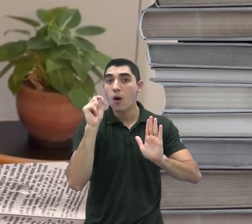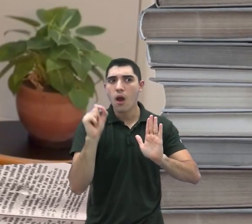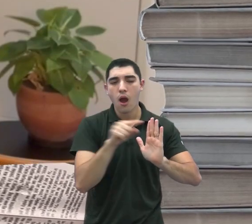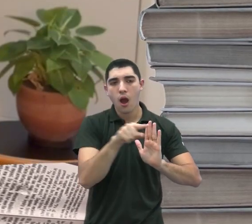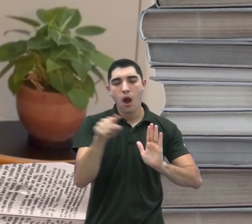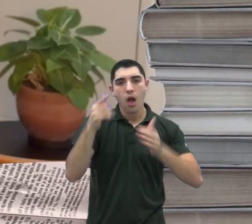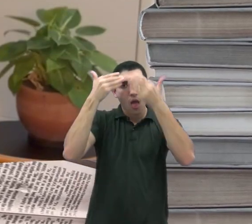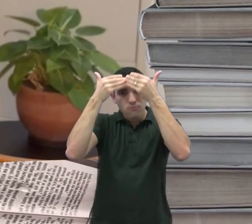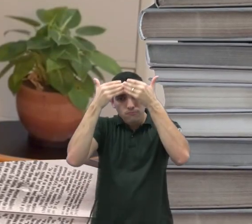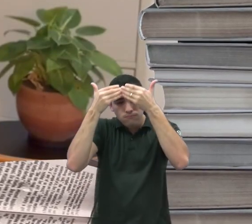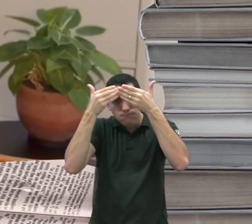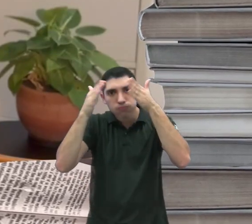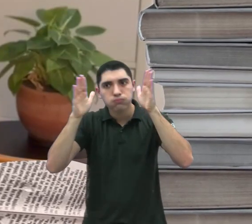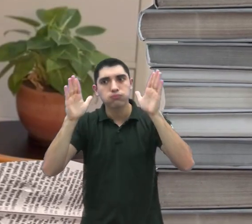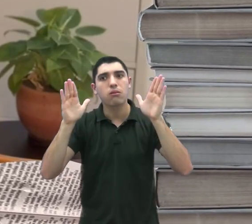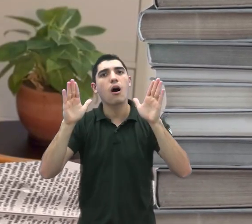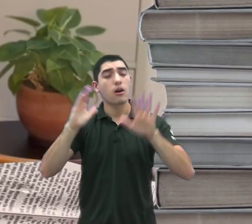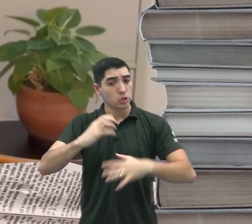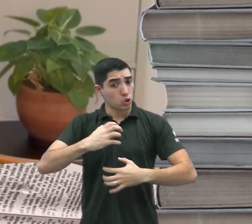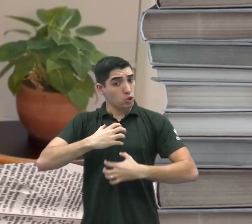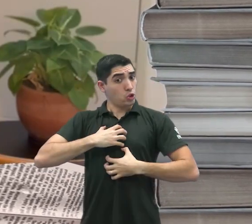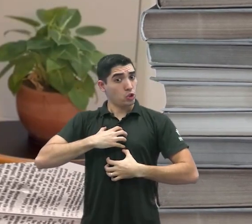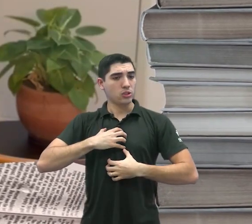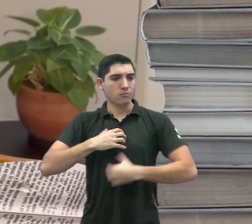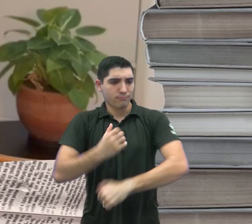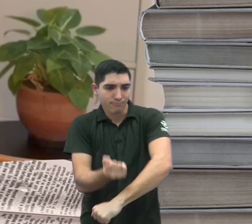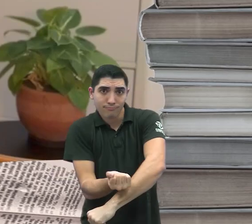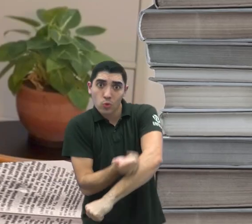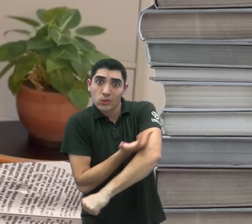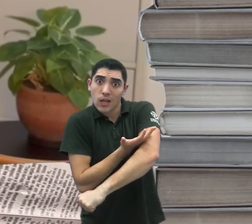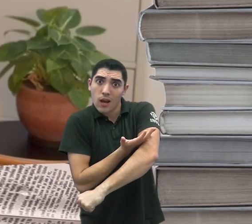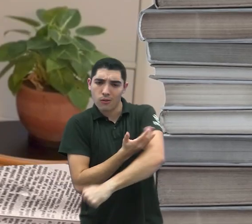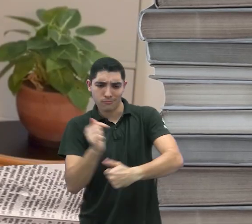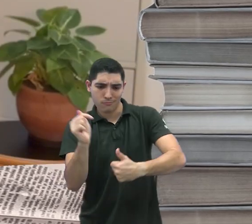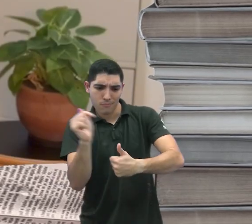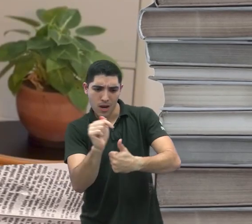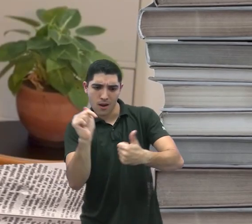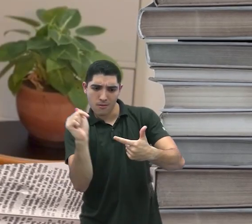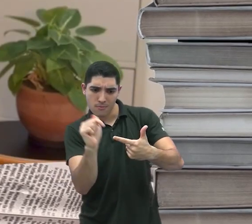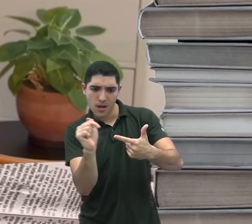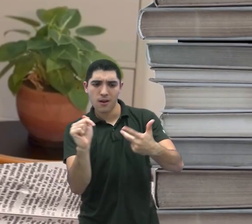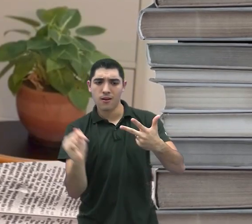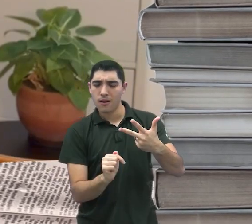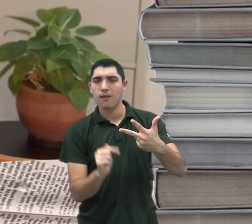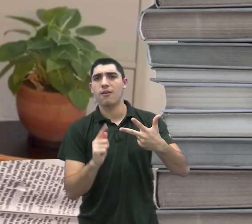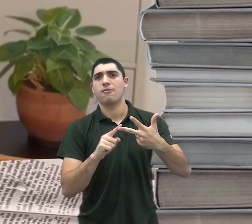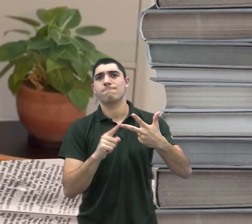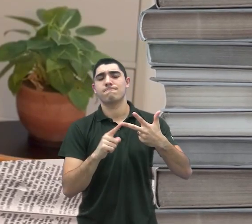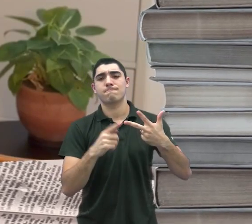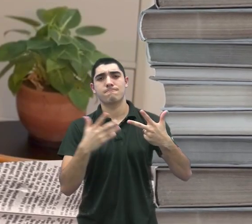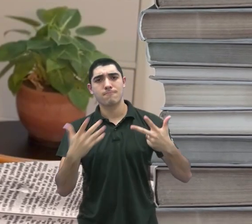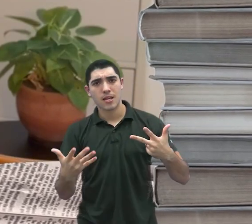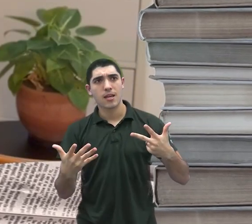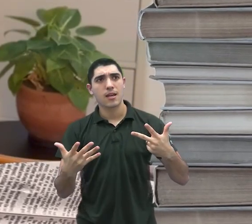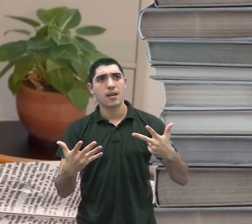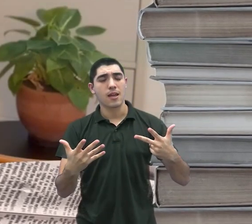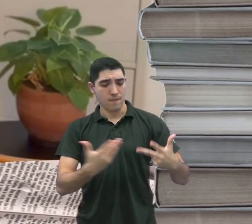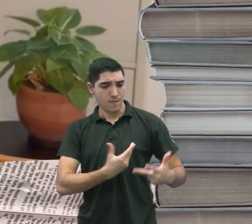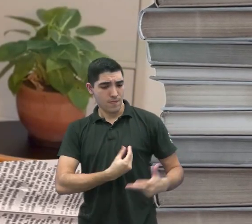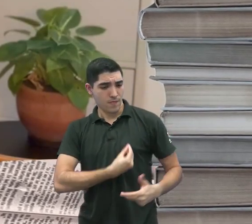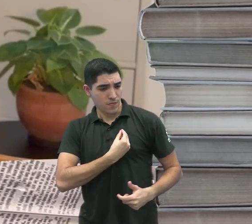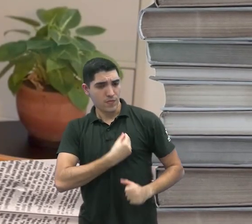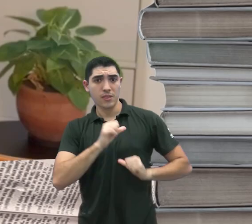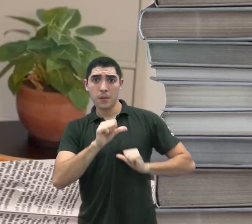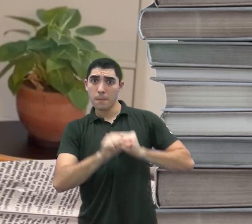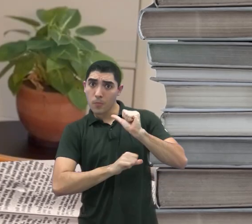para poder falar sobre sentimentos, sobre emoções, sobre mudanças